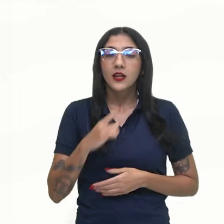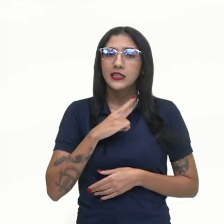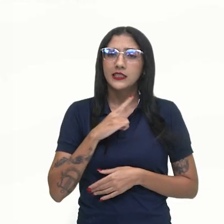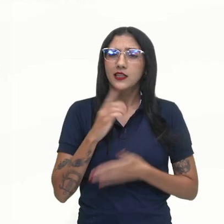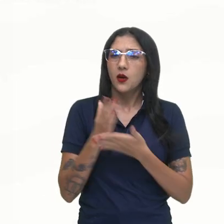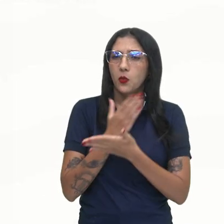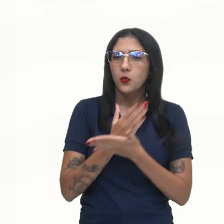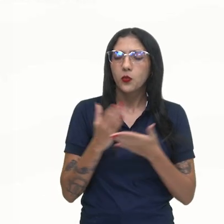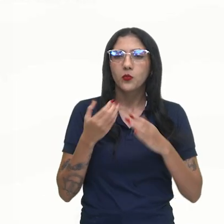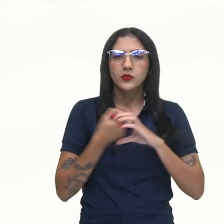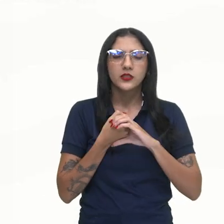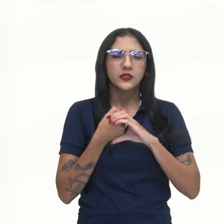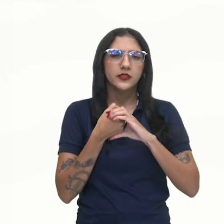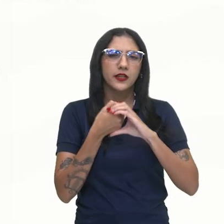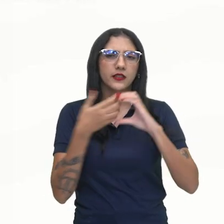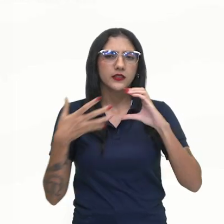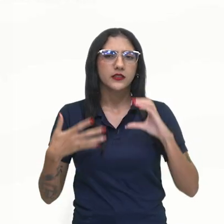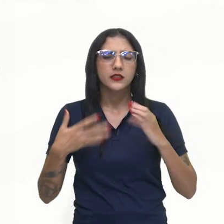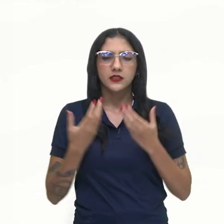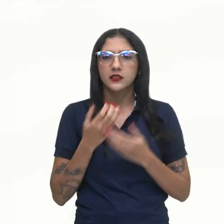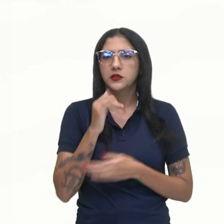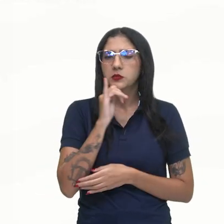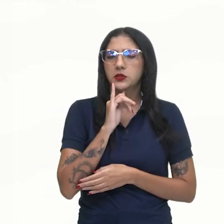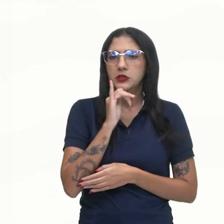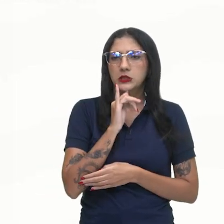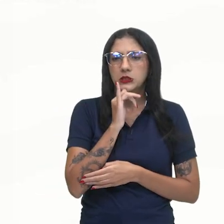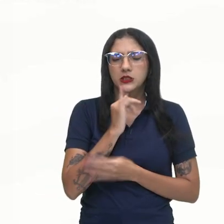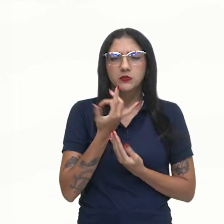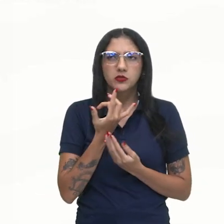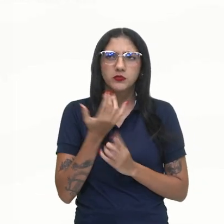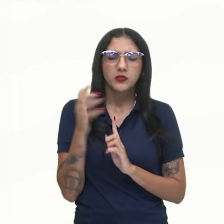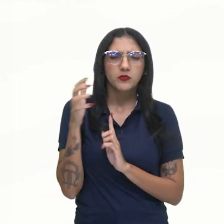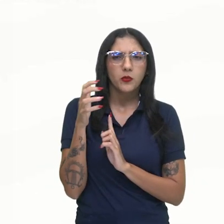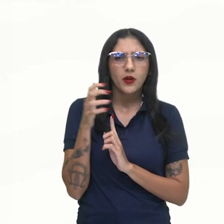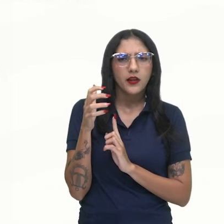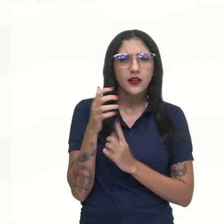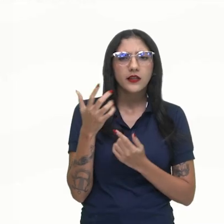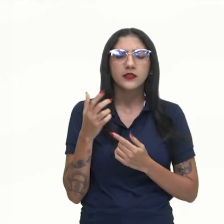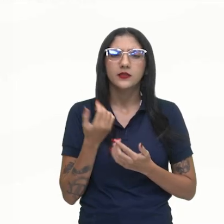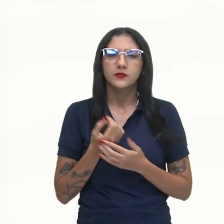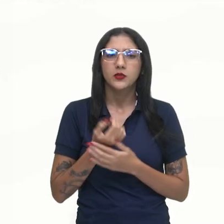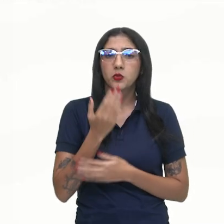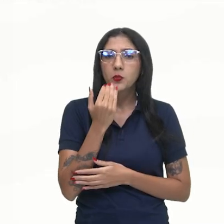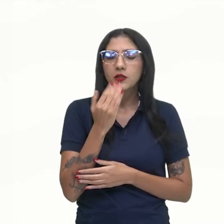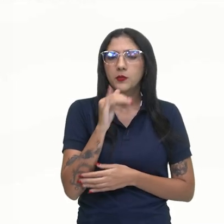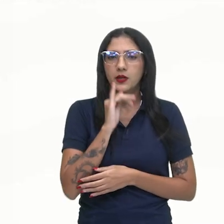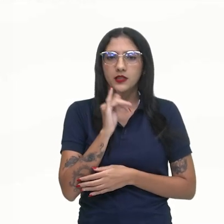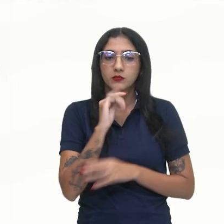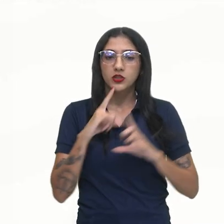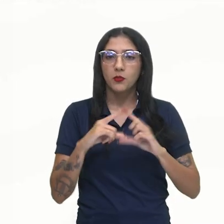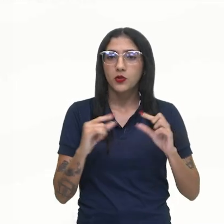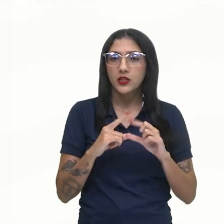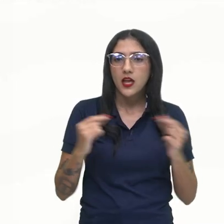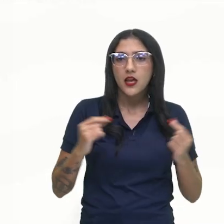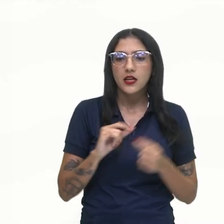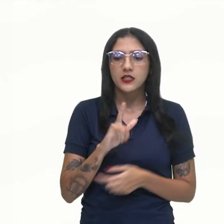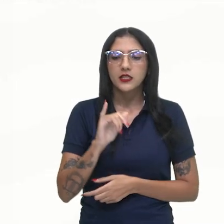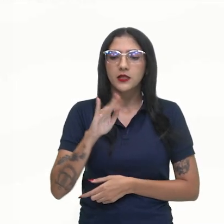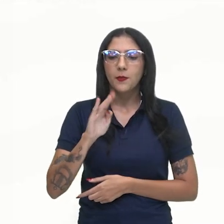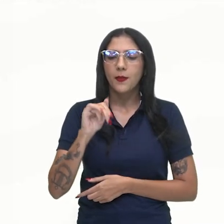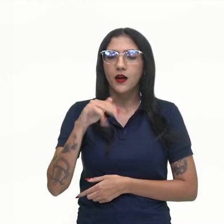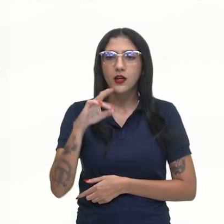alguns elementos, alguns componentes japoneses, libanês, de